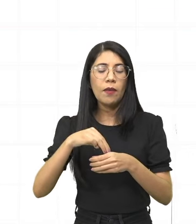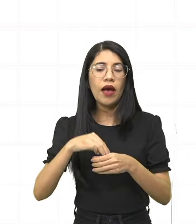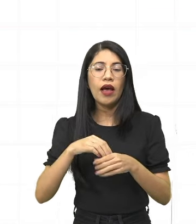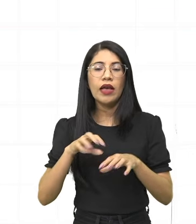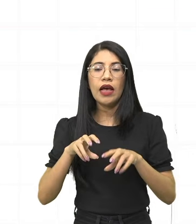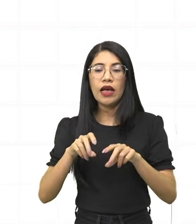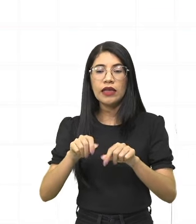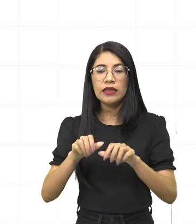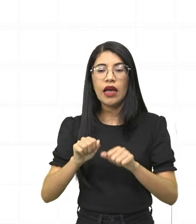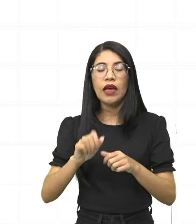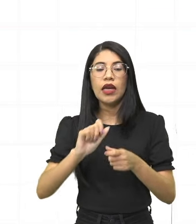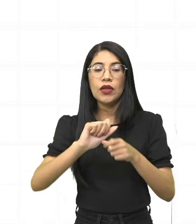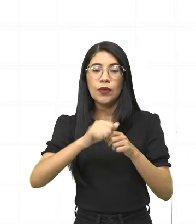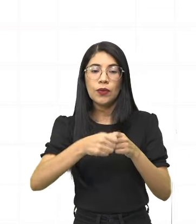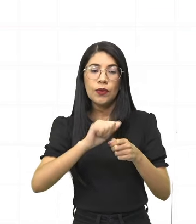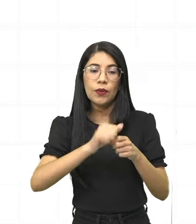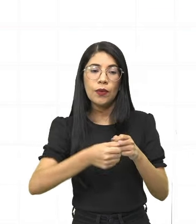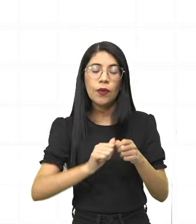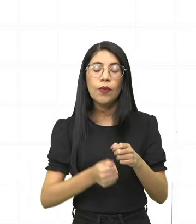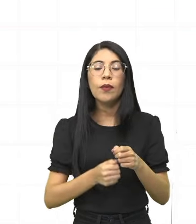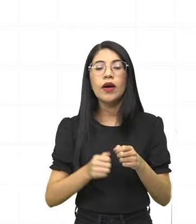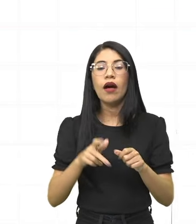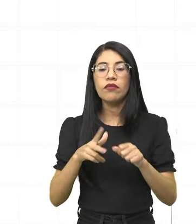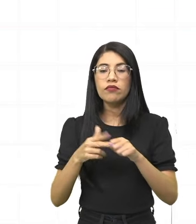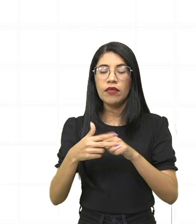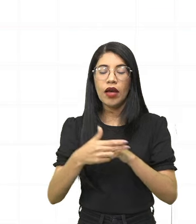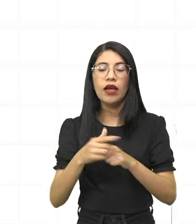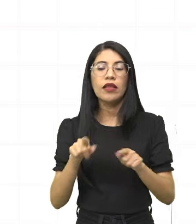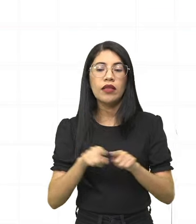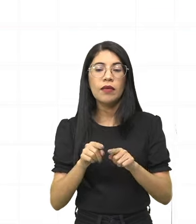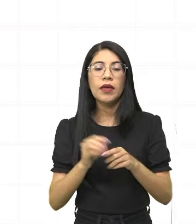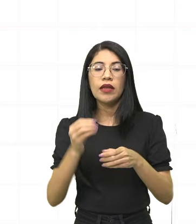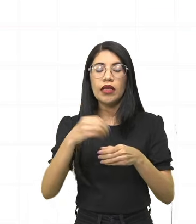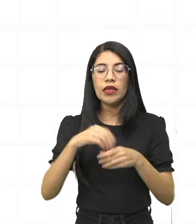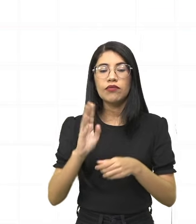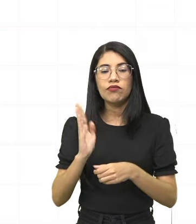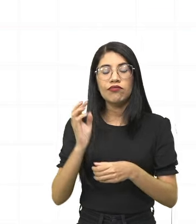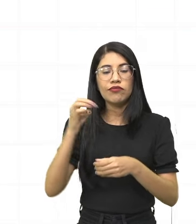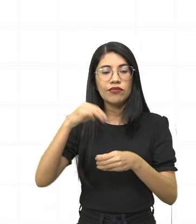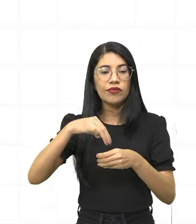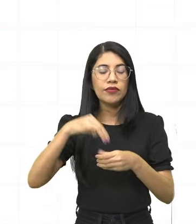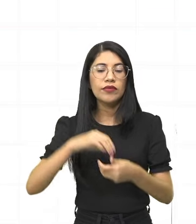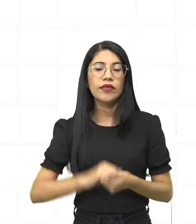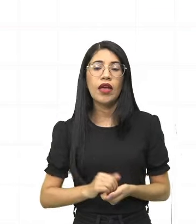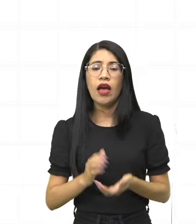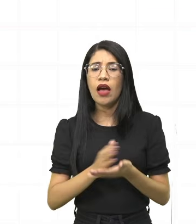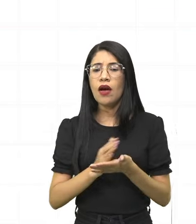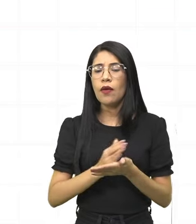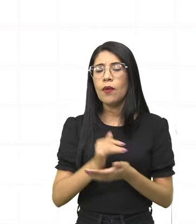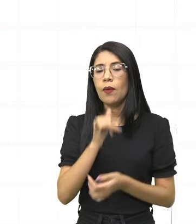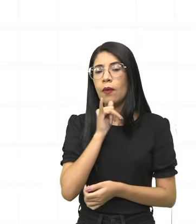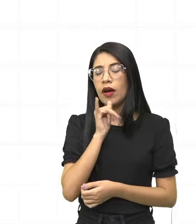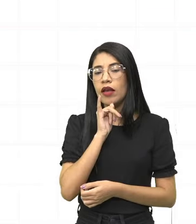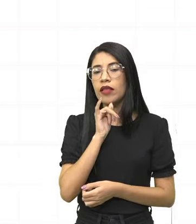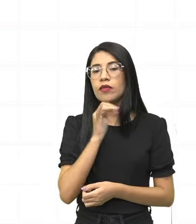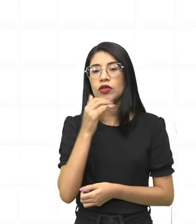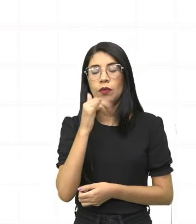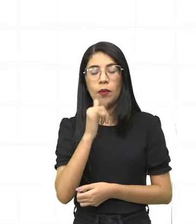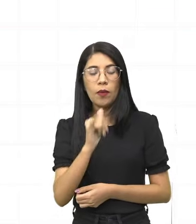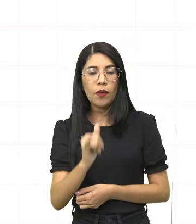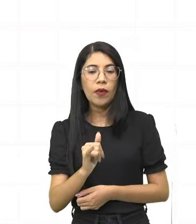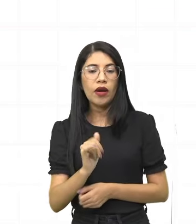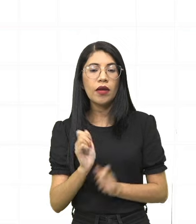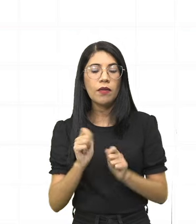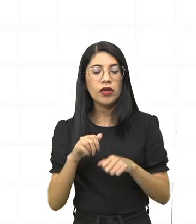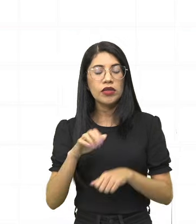tucumão, o caroço do açaí, que fazem parte da biomassa. São algumas das fontes de energias